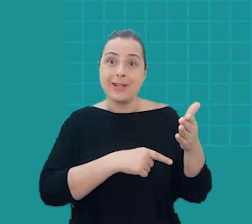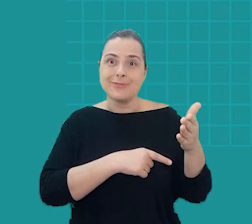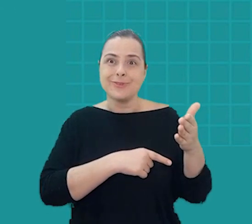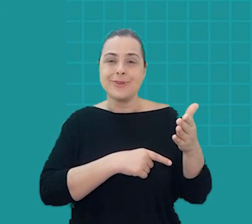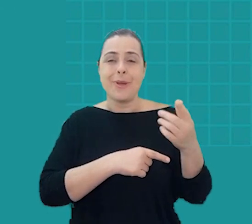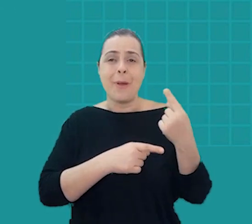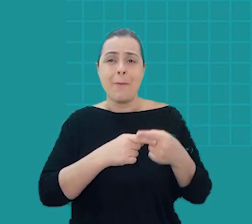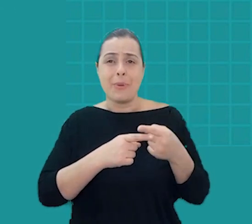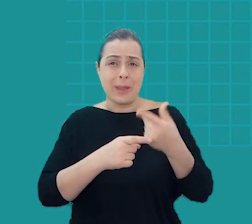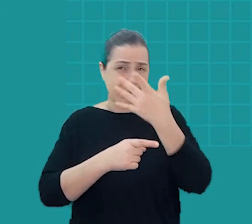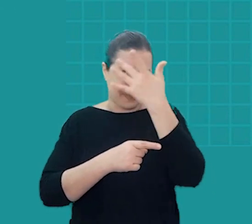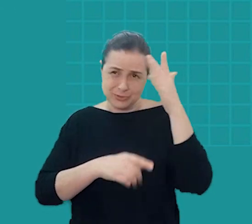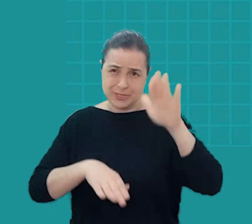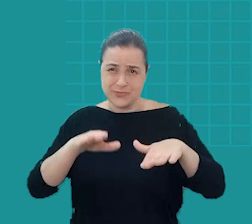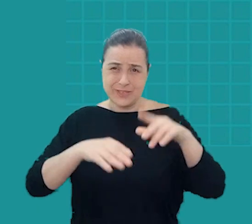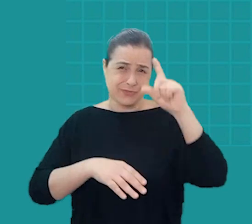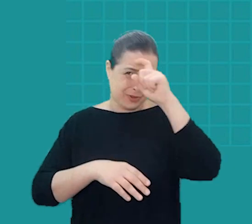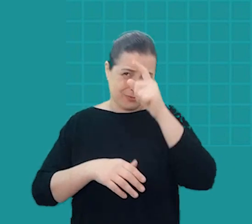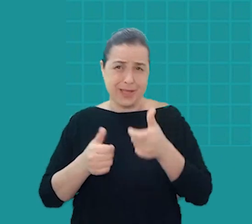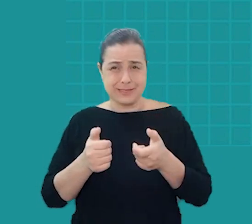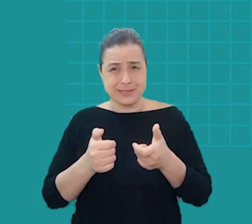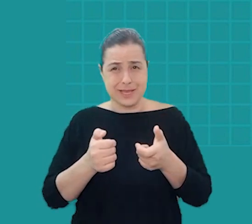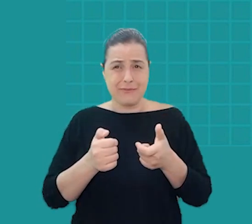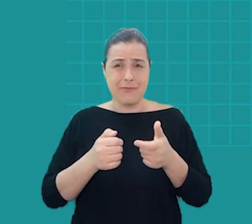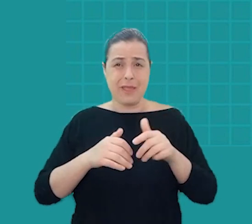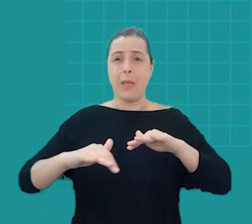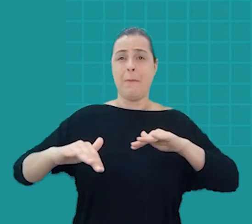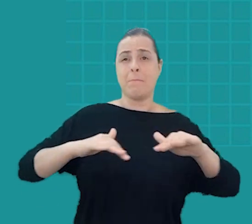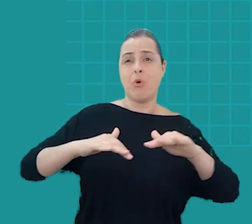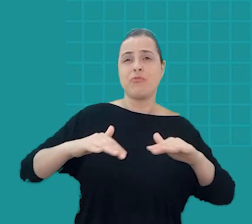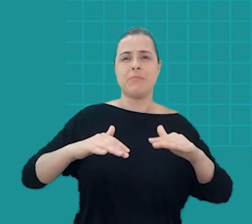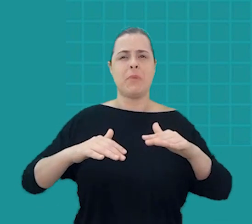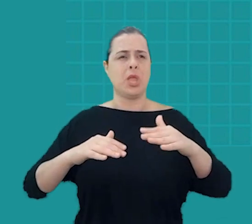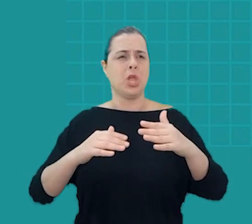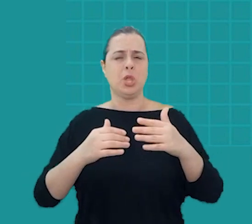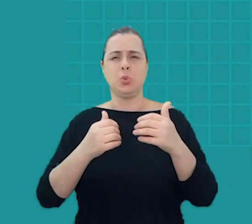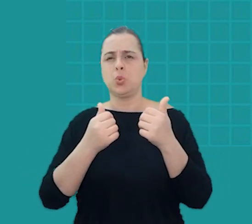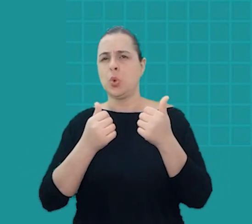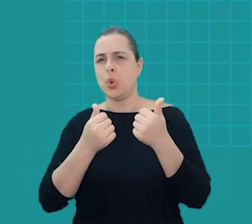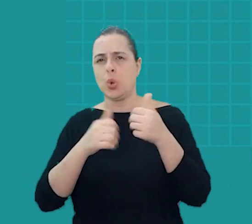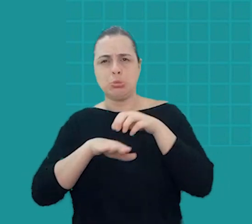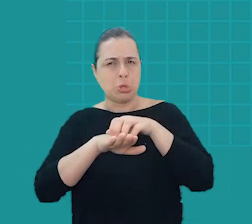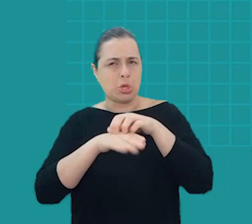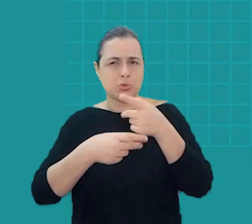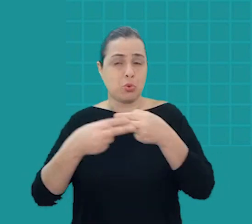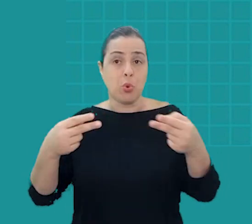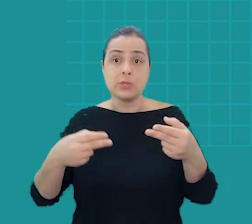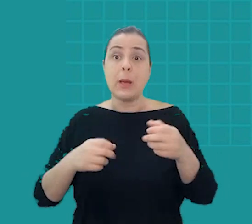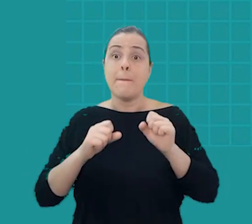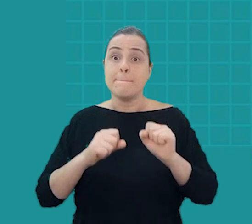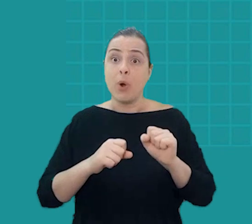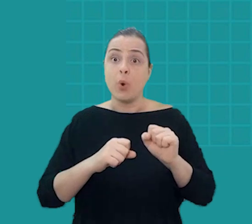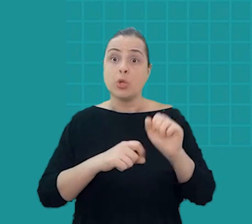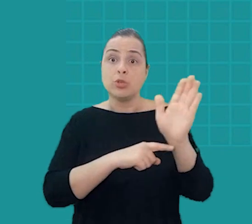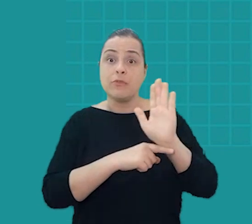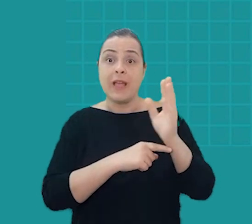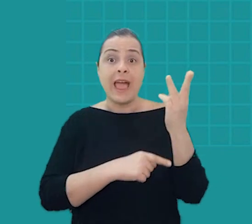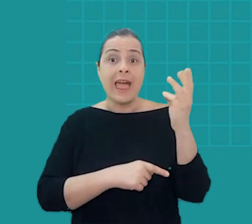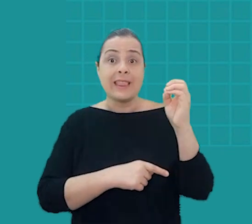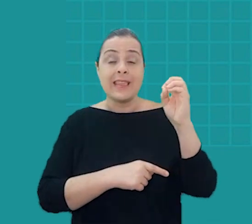usando, porque a acessibilidade não é só rampa, não é só, também é disponibilidade